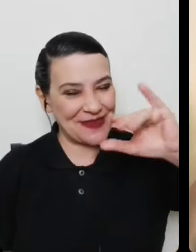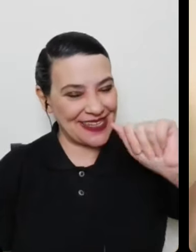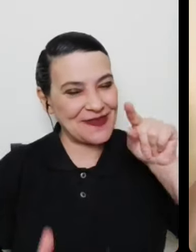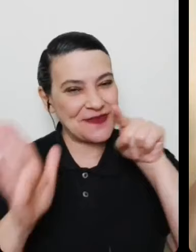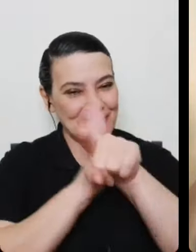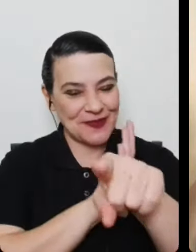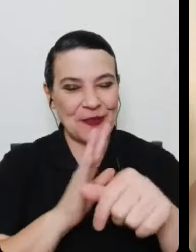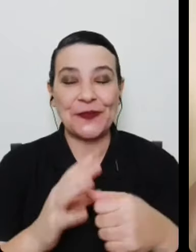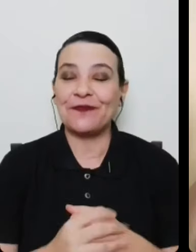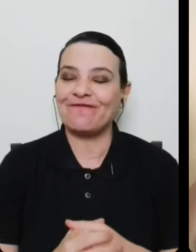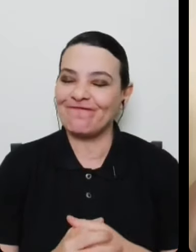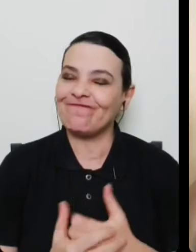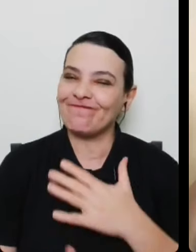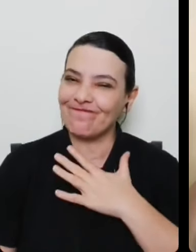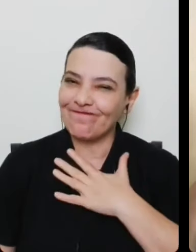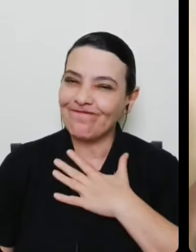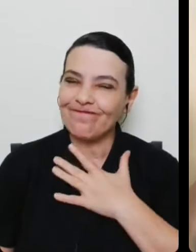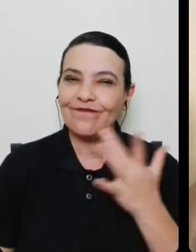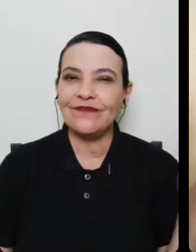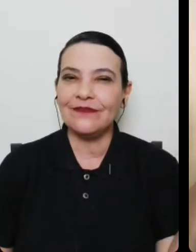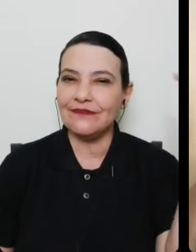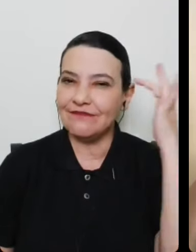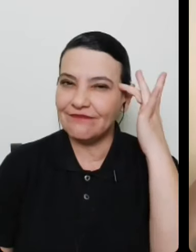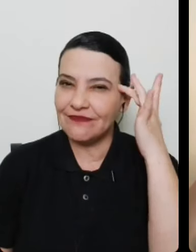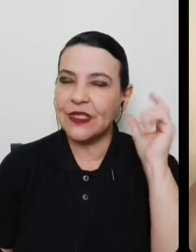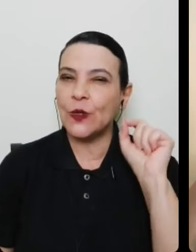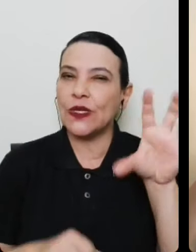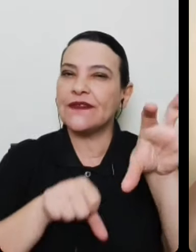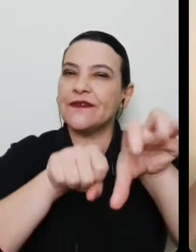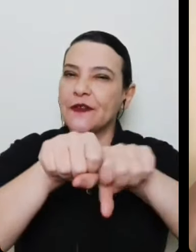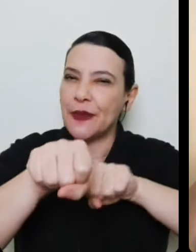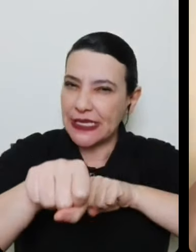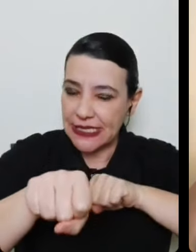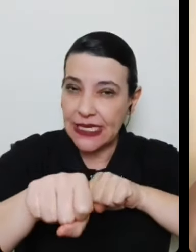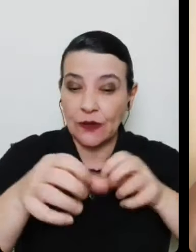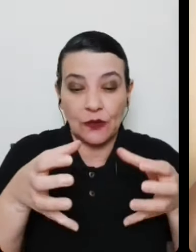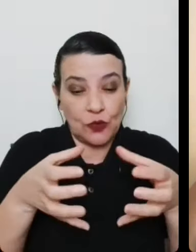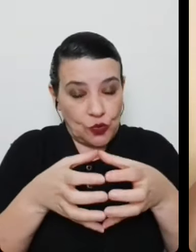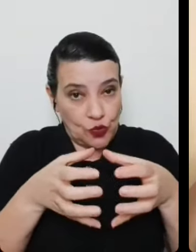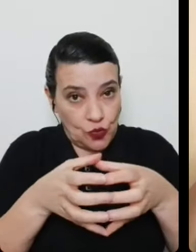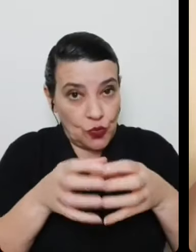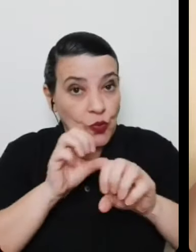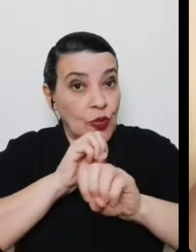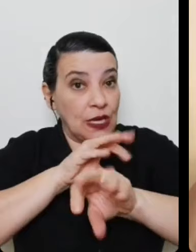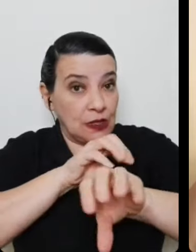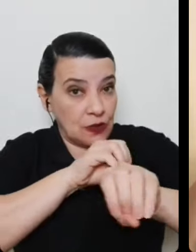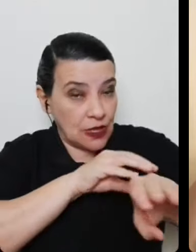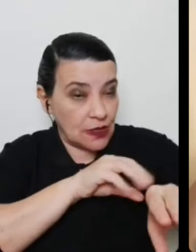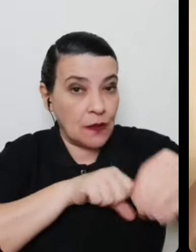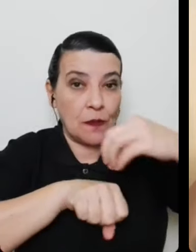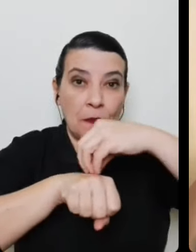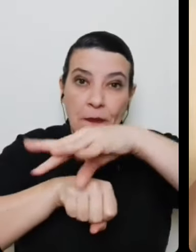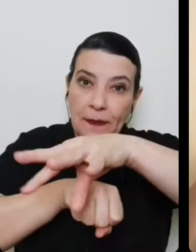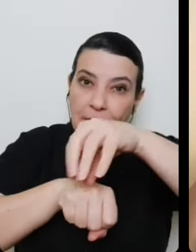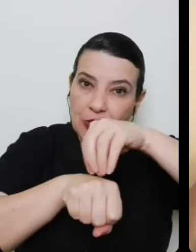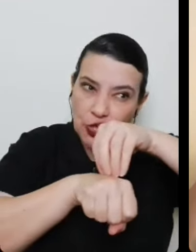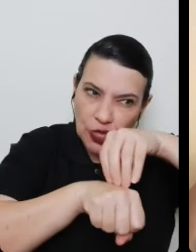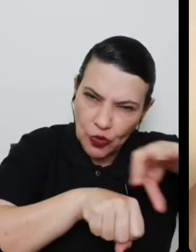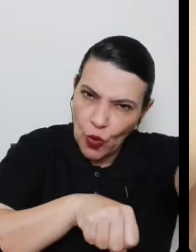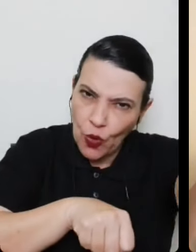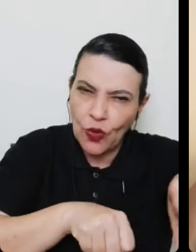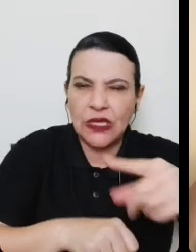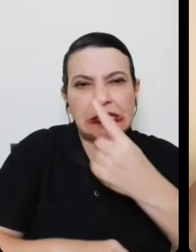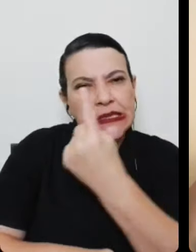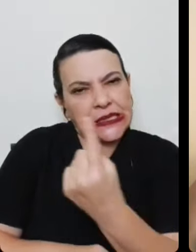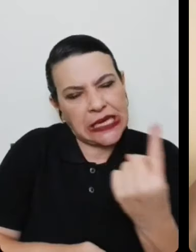mas nesse sentido, eu acho que essa formação de educadores, educadoras e mediadores, enfim, cada instituição